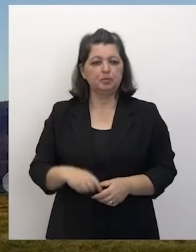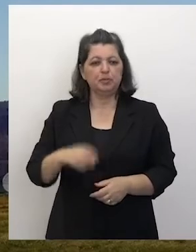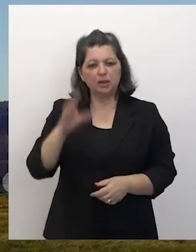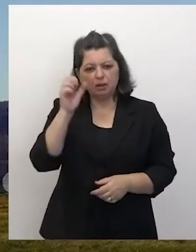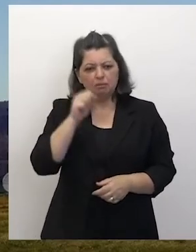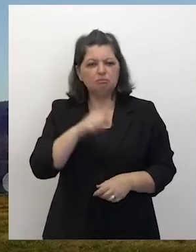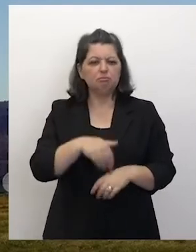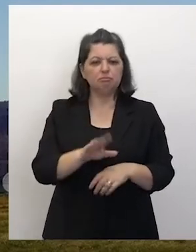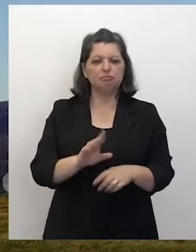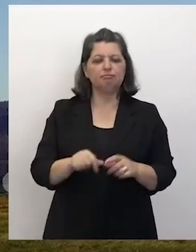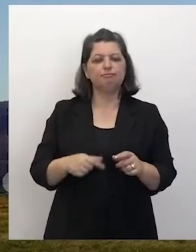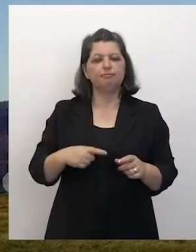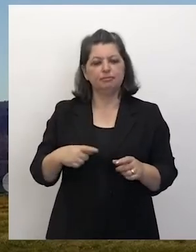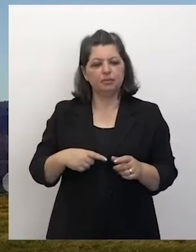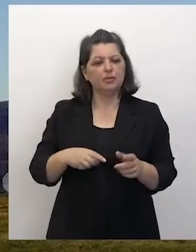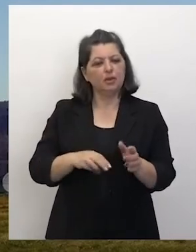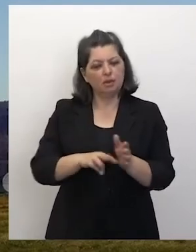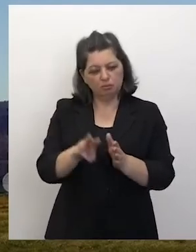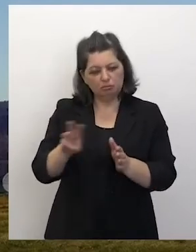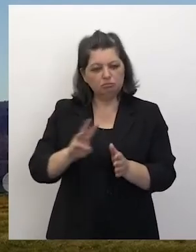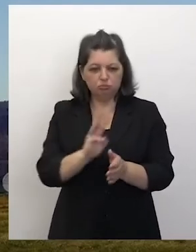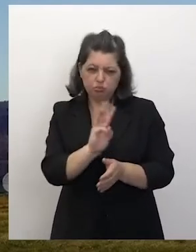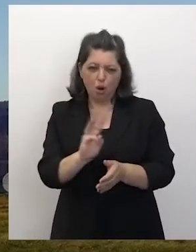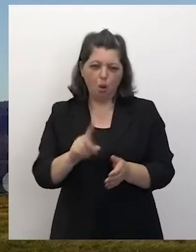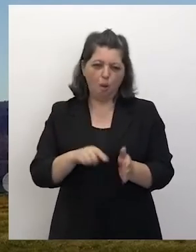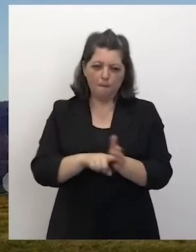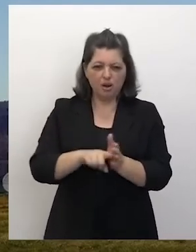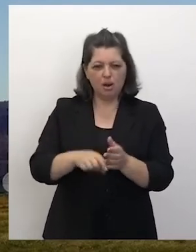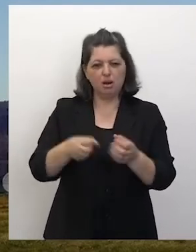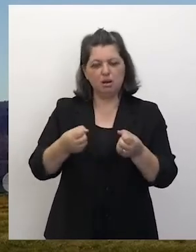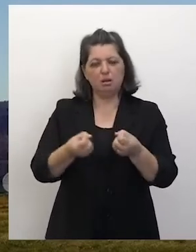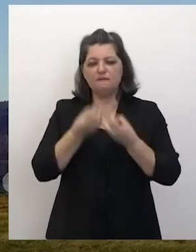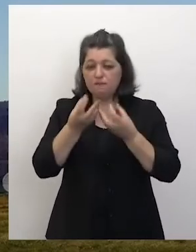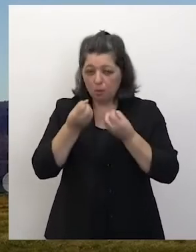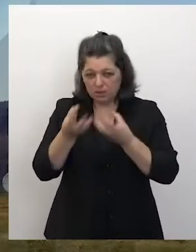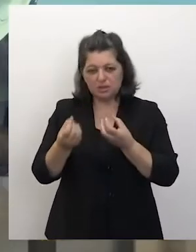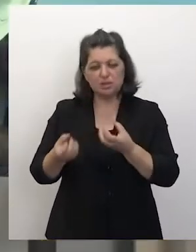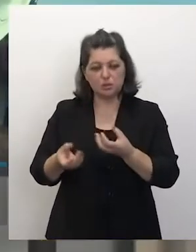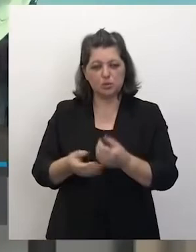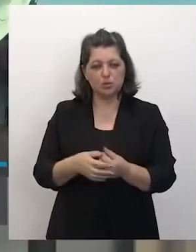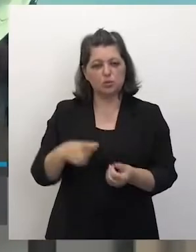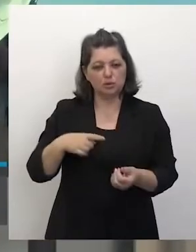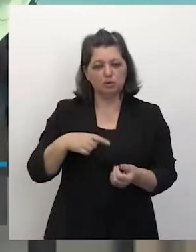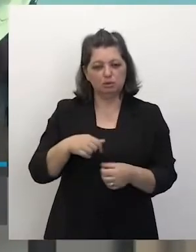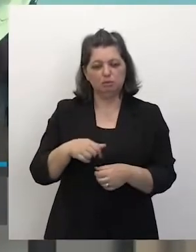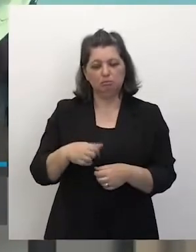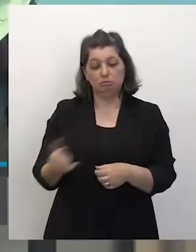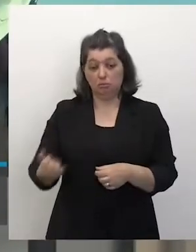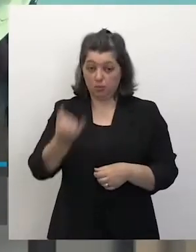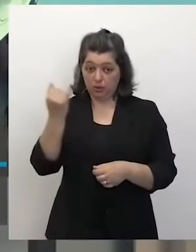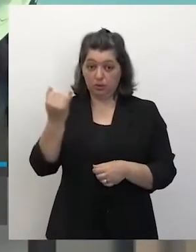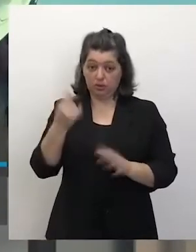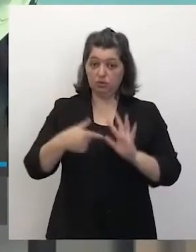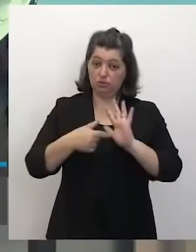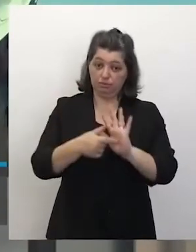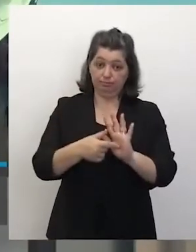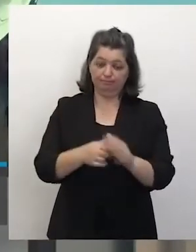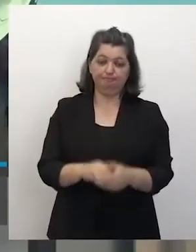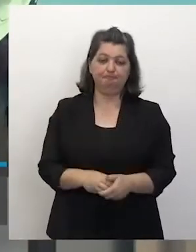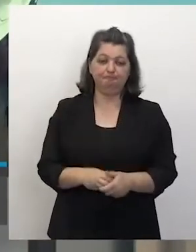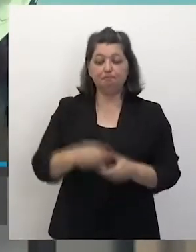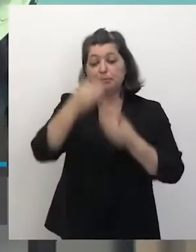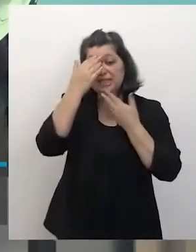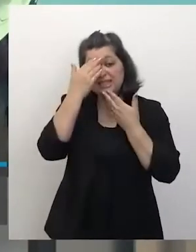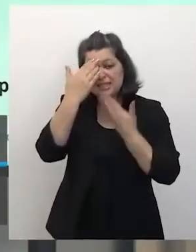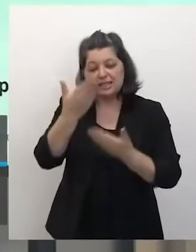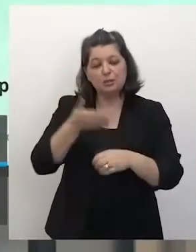né, tem bastante informação aí dos nossos satélites aí, né, que é importante retratar isso aí. Quero agradecer aí a participação de